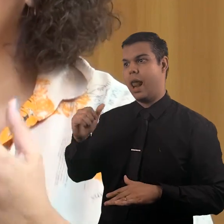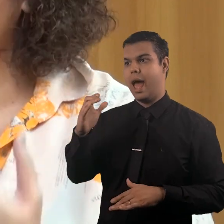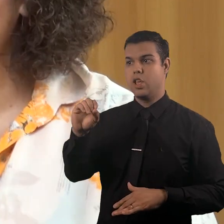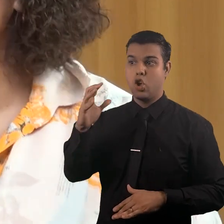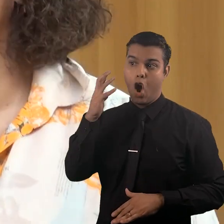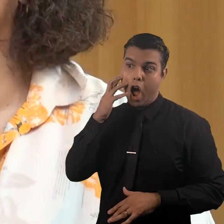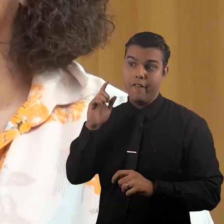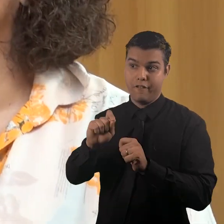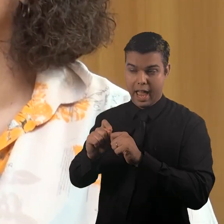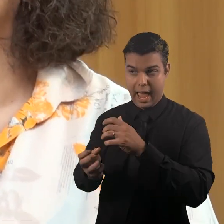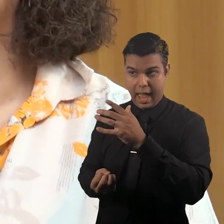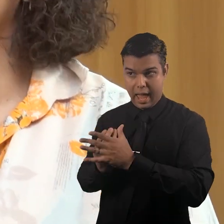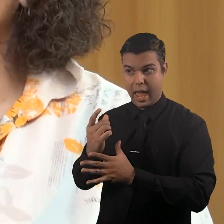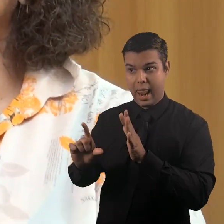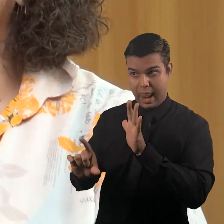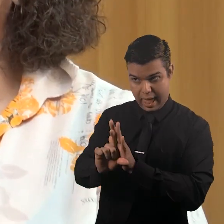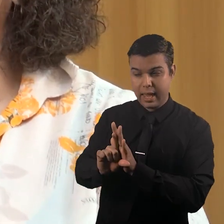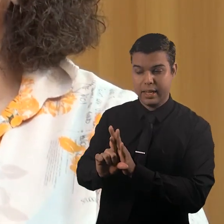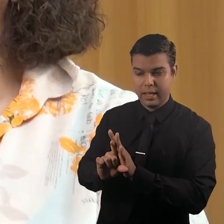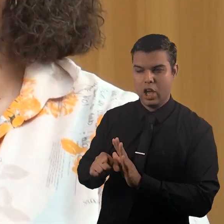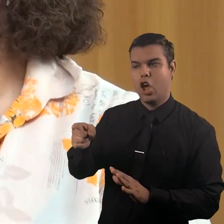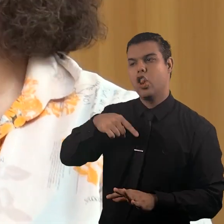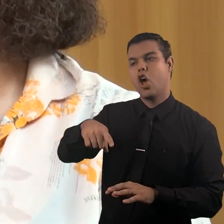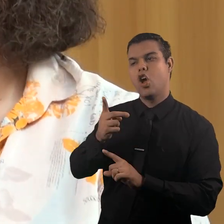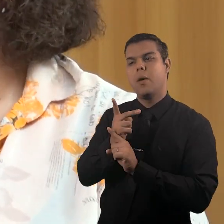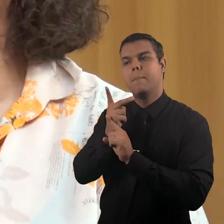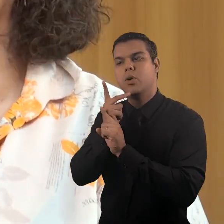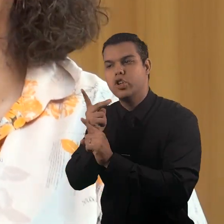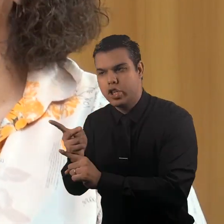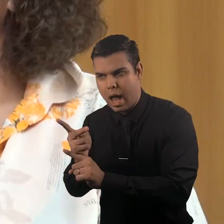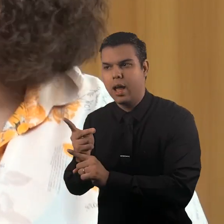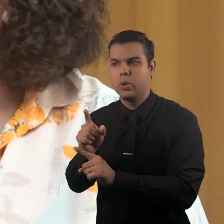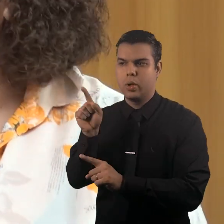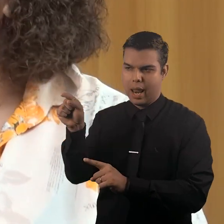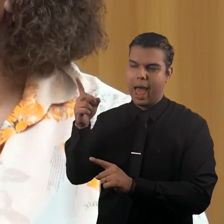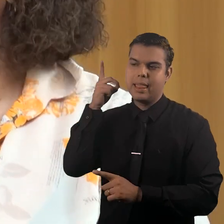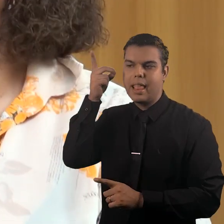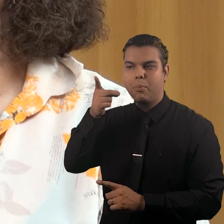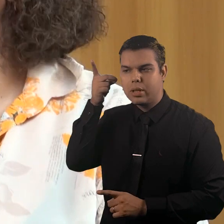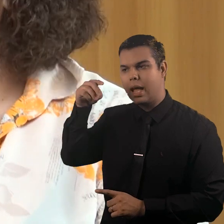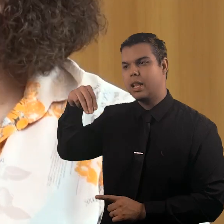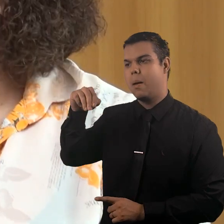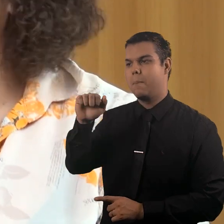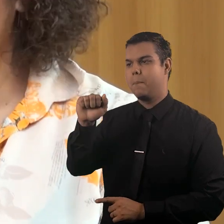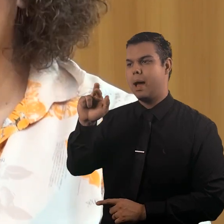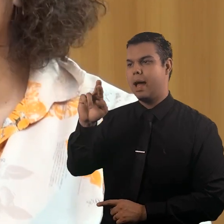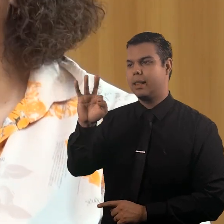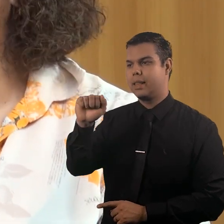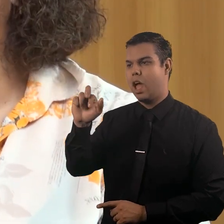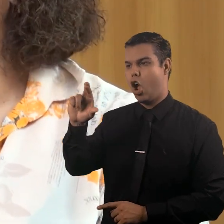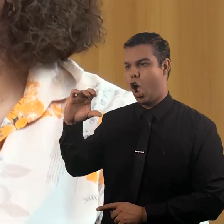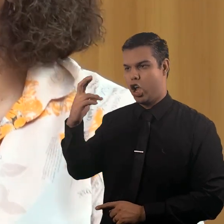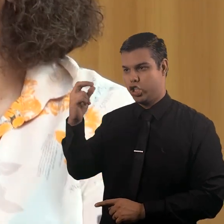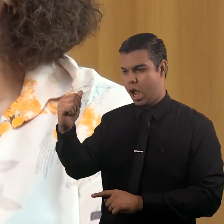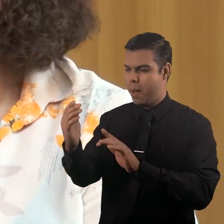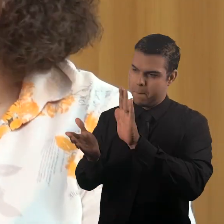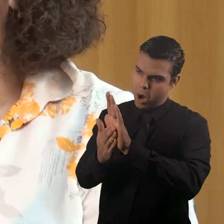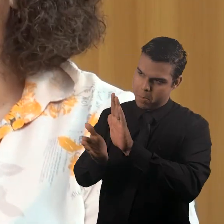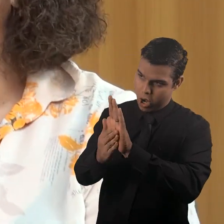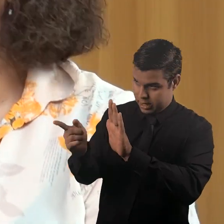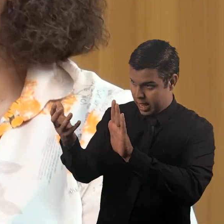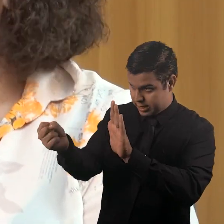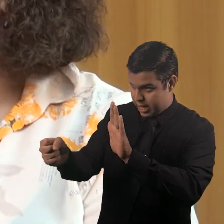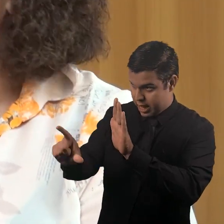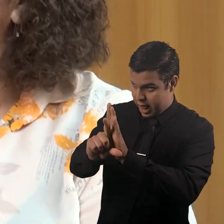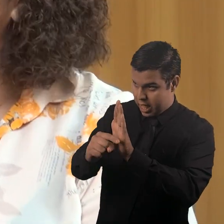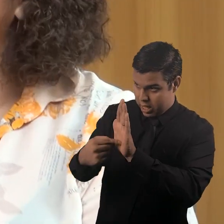Rosa fez essa lei, proativamente, e aí nós buscamos a delegada Marta Rocha, a deputada estadual, propusemos a